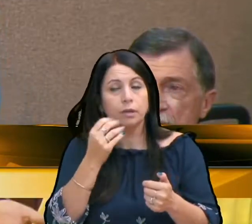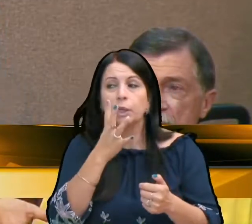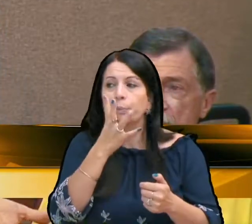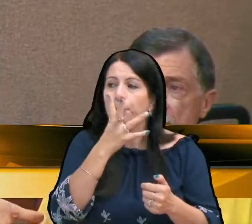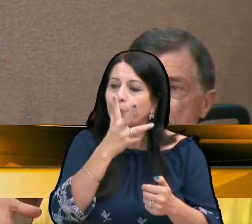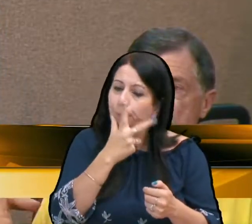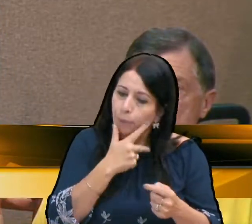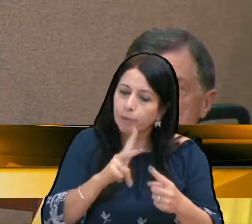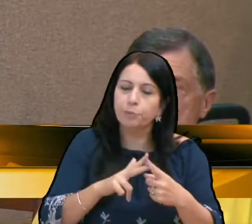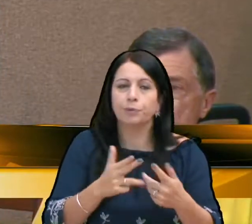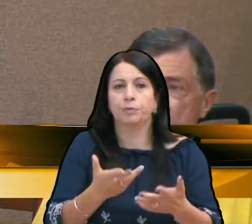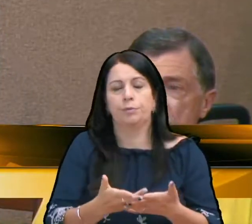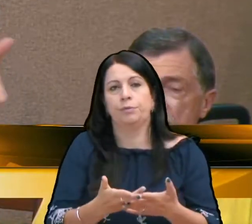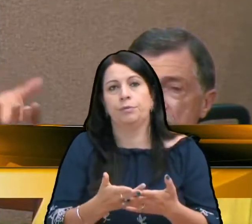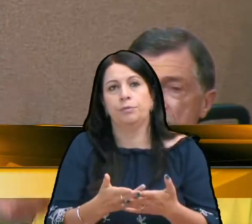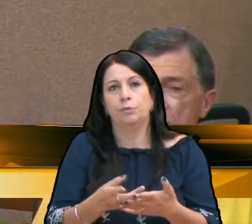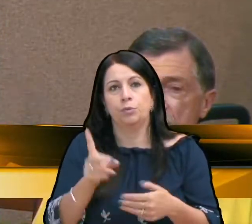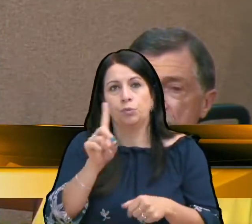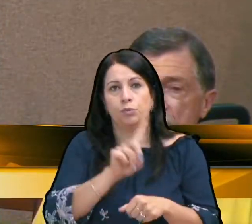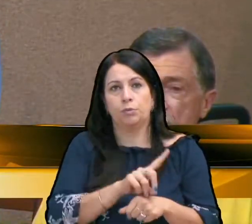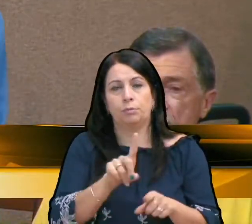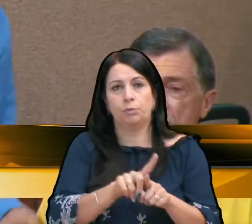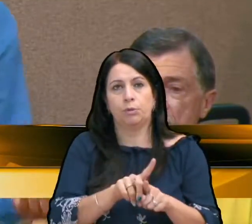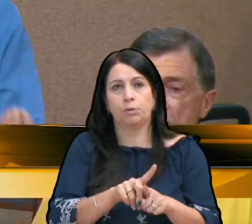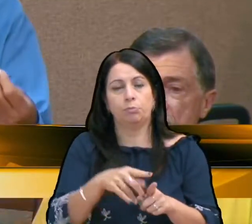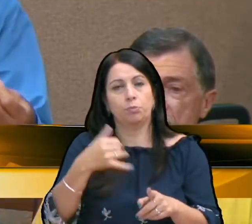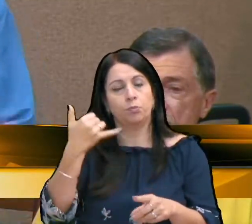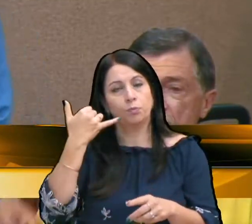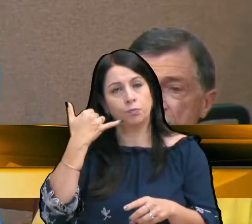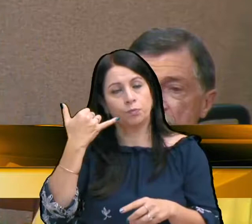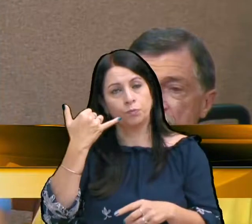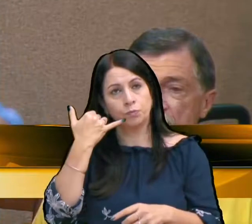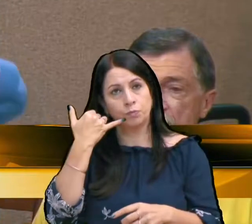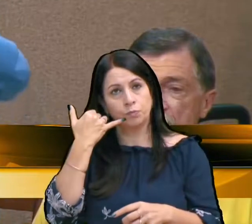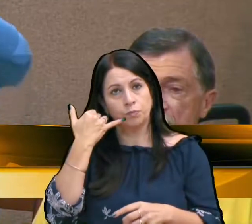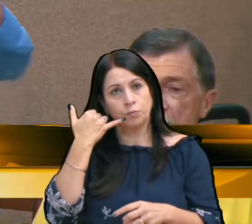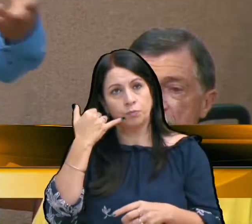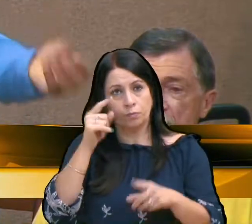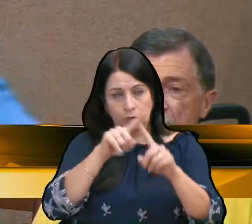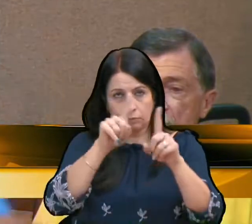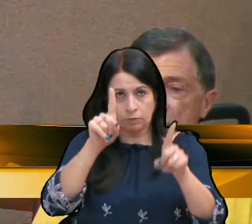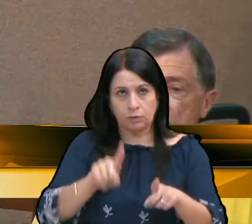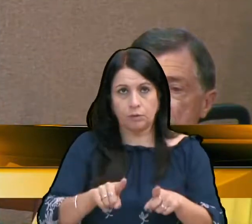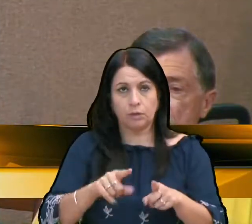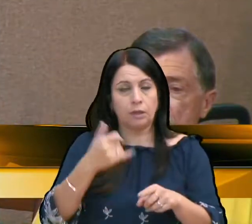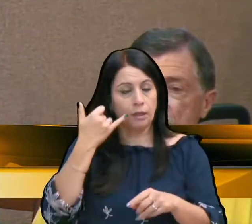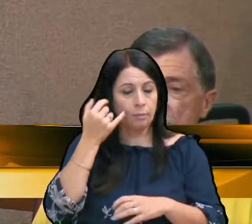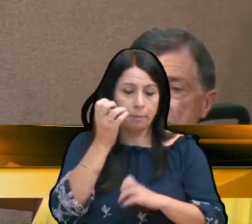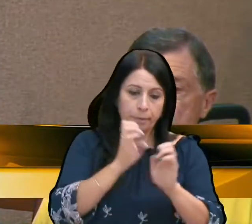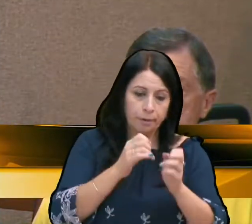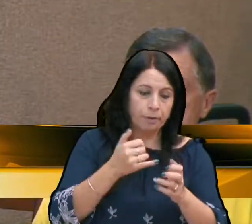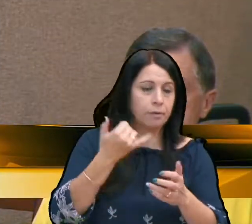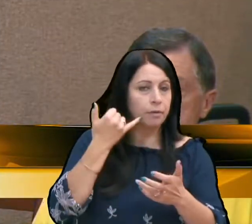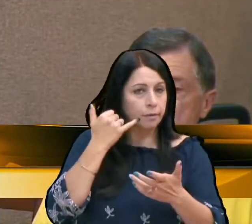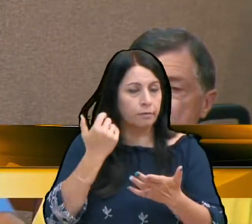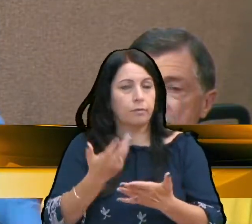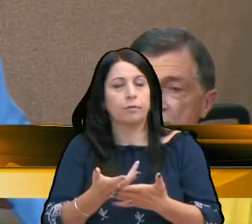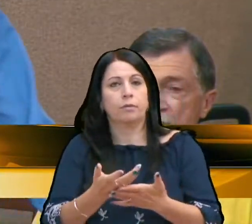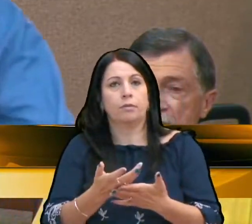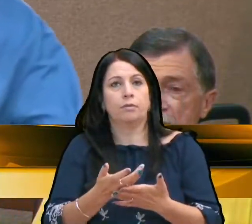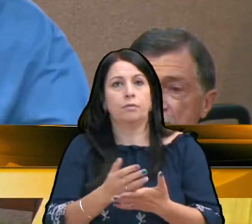demora enorme. E esses dias também, há poucos dias, eu já liguei para uns funcionários, liguei para a operadora